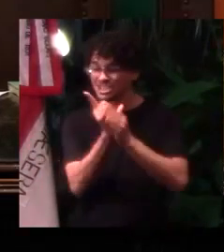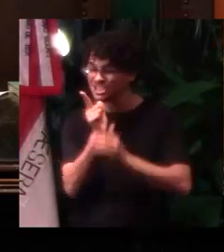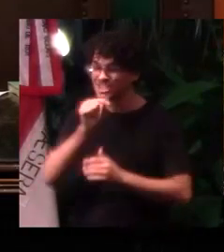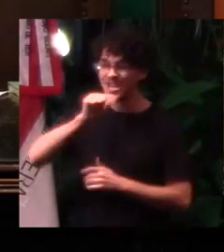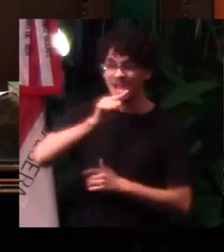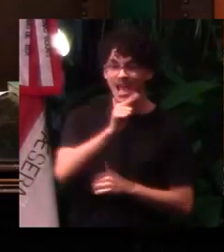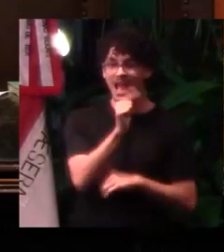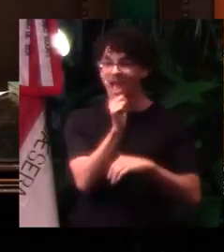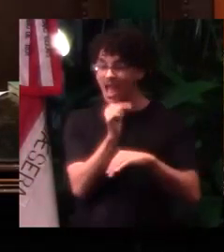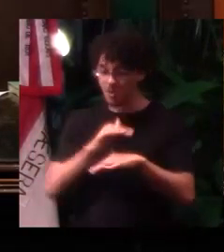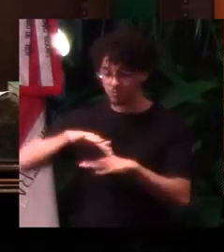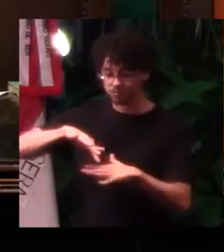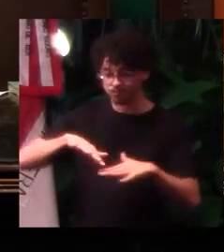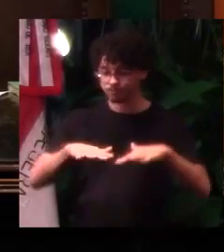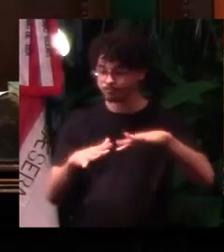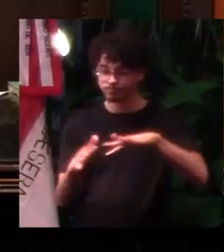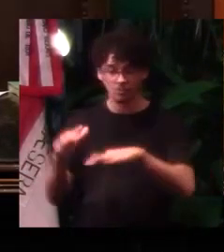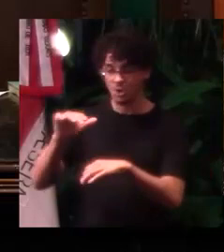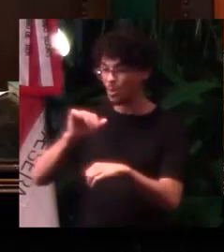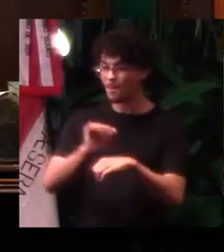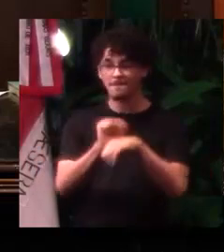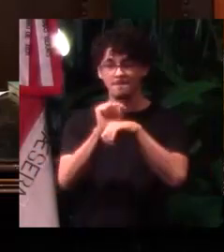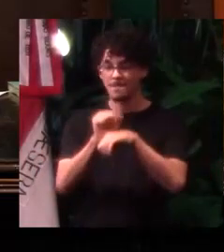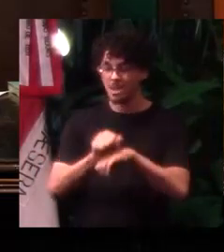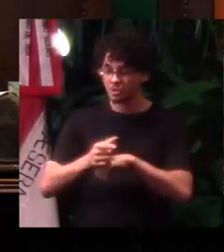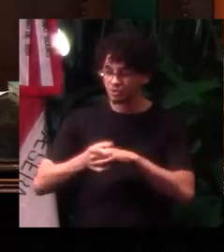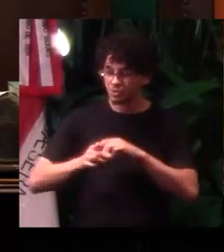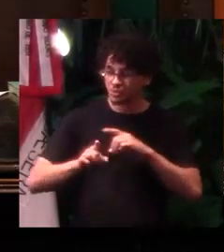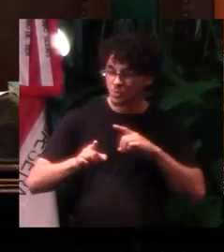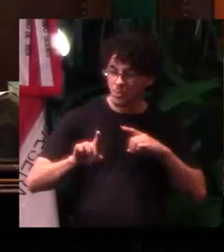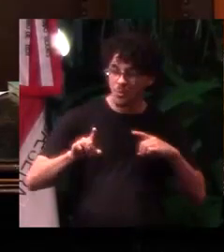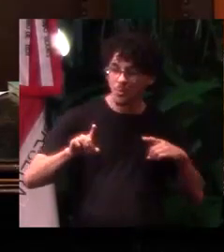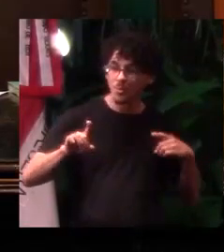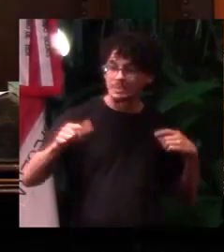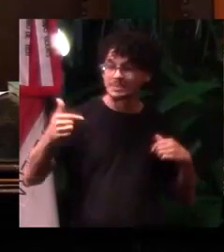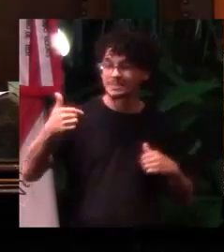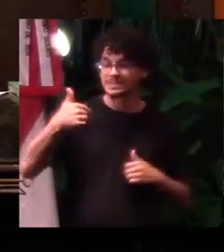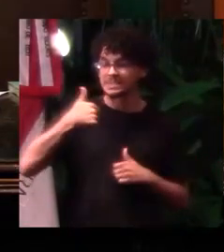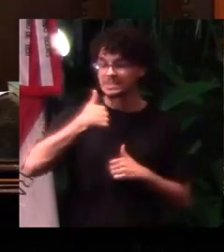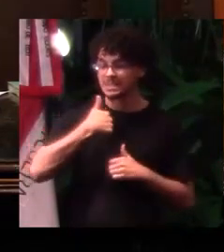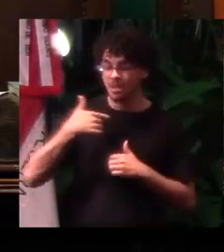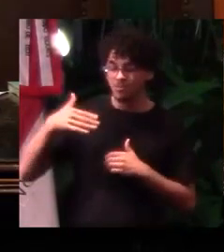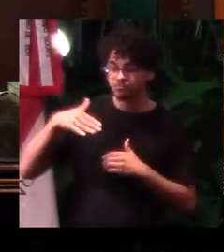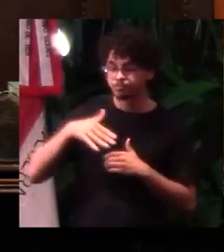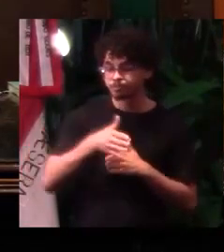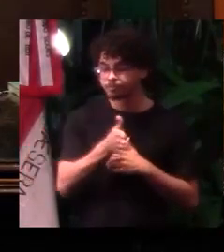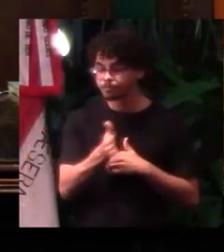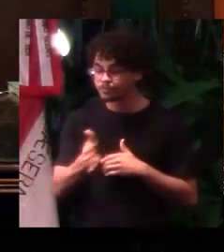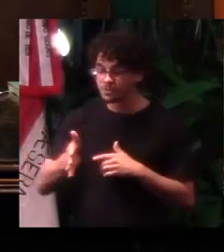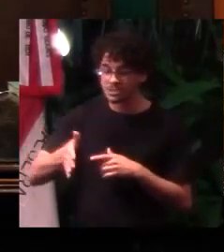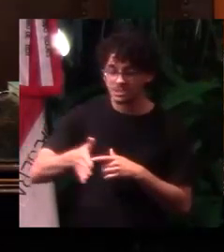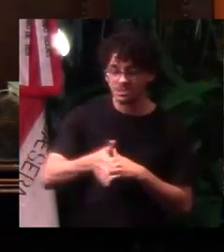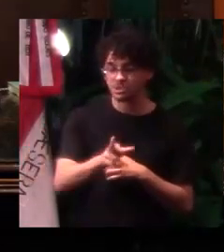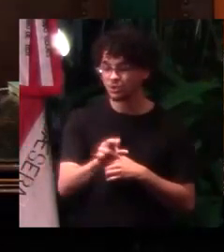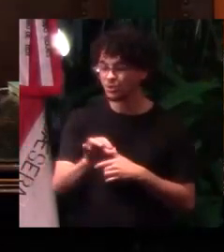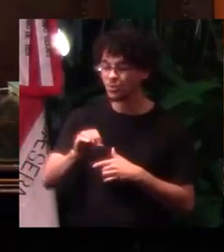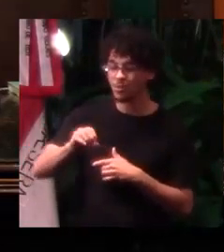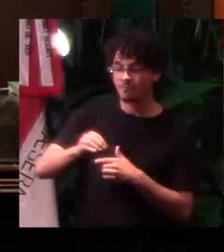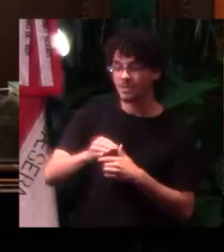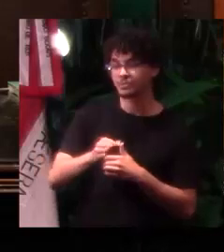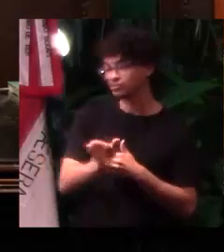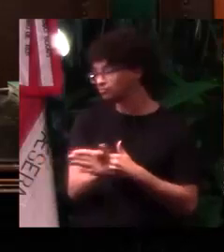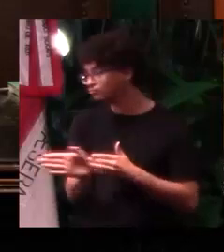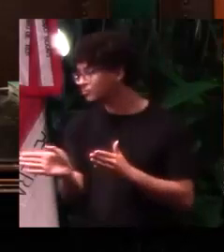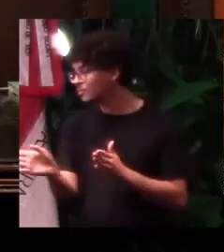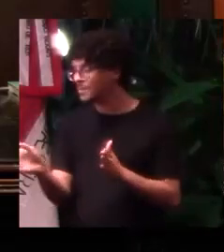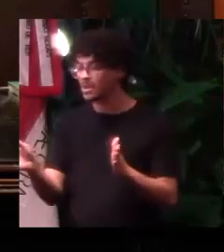para, de longas beiras, e eu, rio abaixo, rio afora, rio